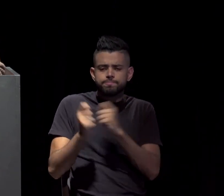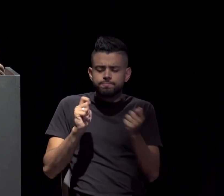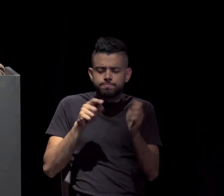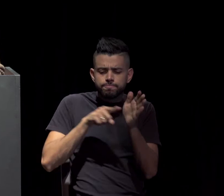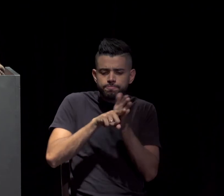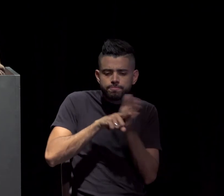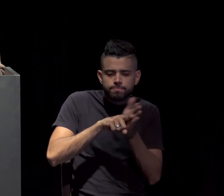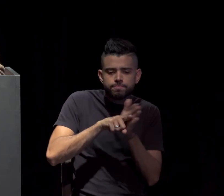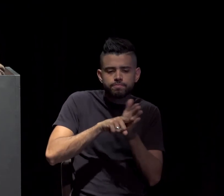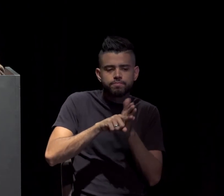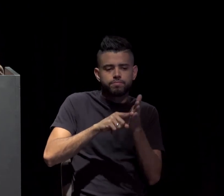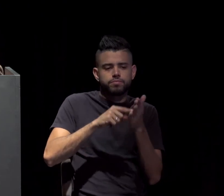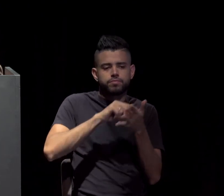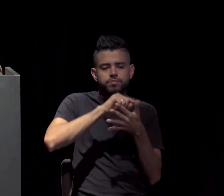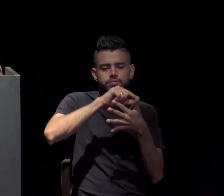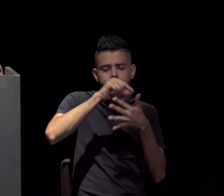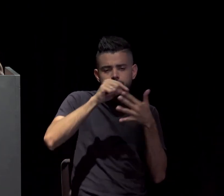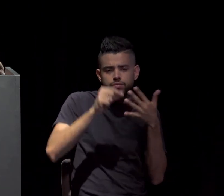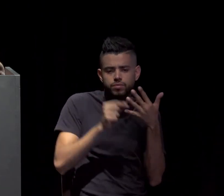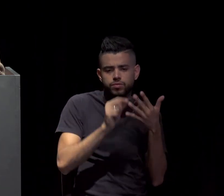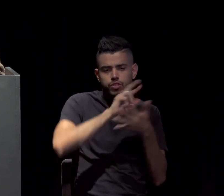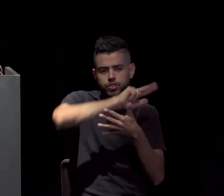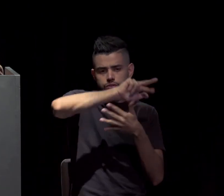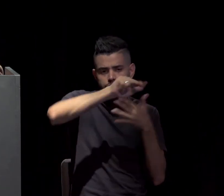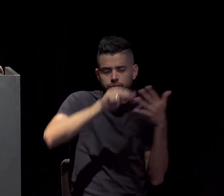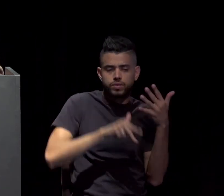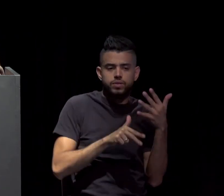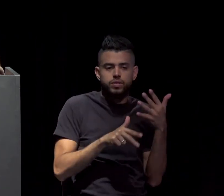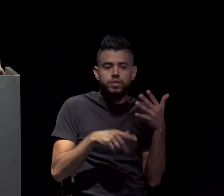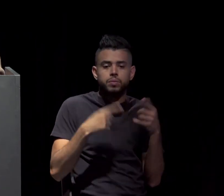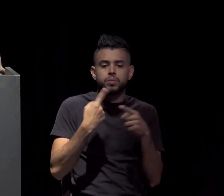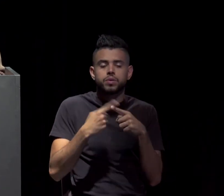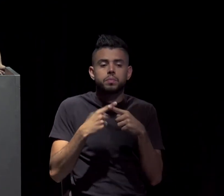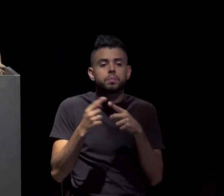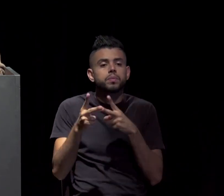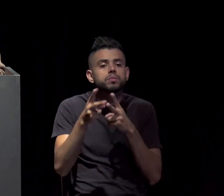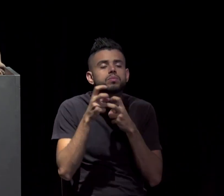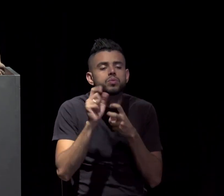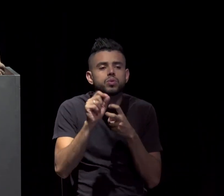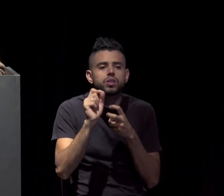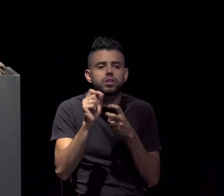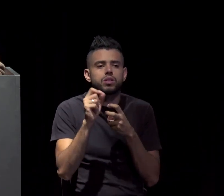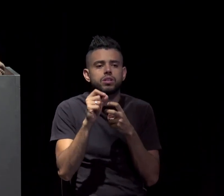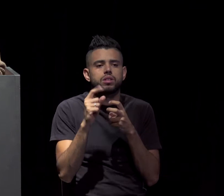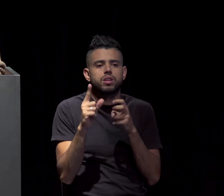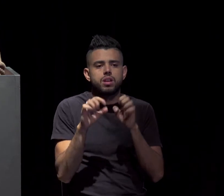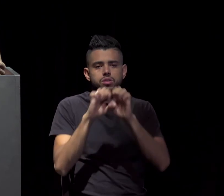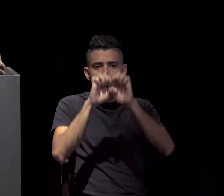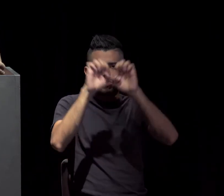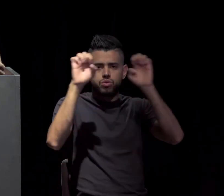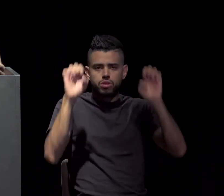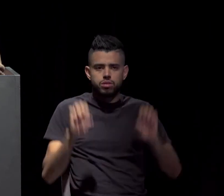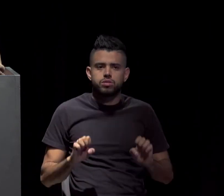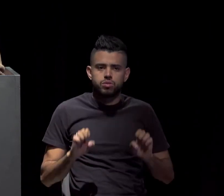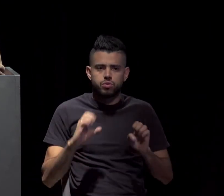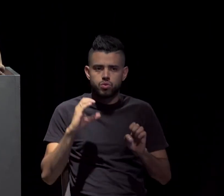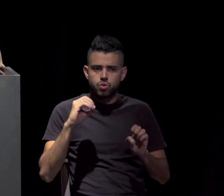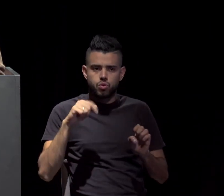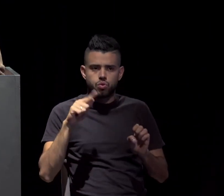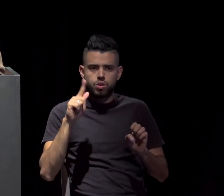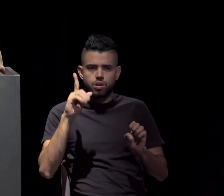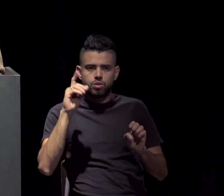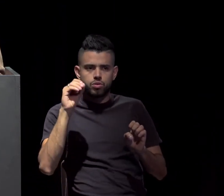interdisciplinar. Porque o que se percebia era o quê? Que quando você olha a estruturação complexa do Congado, ele necessita de